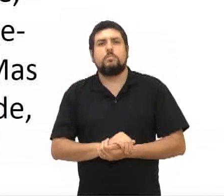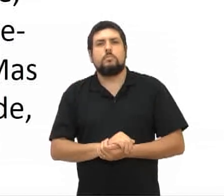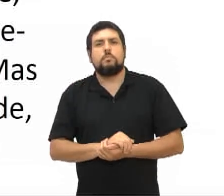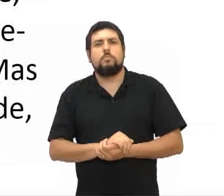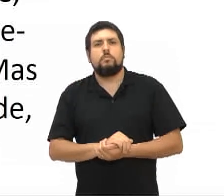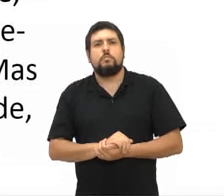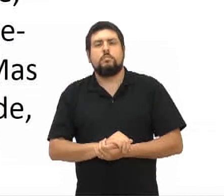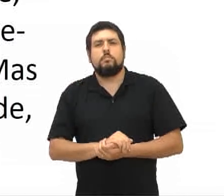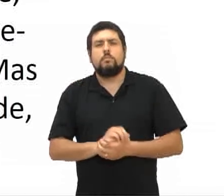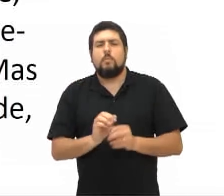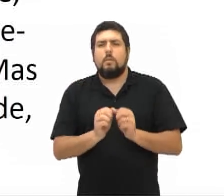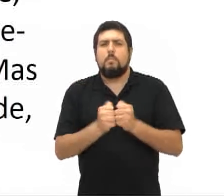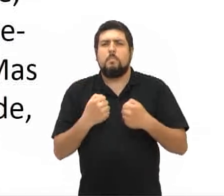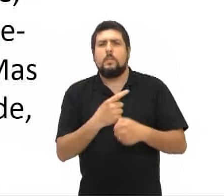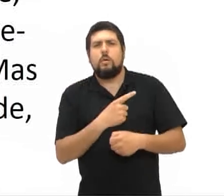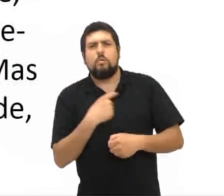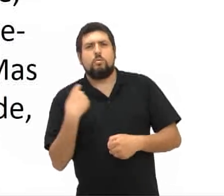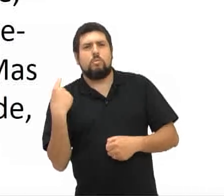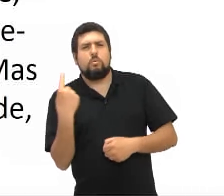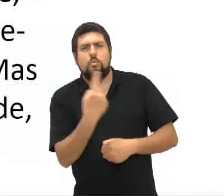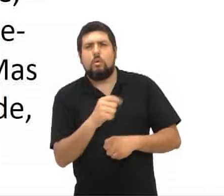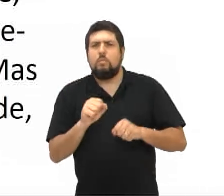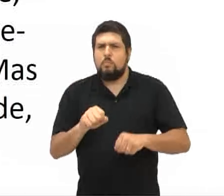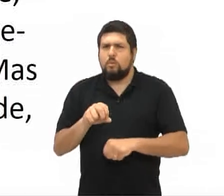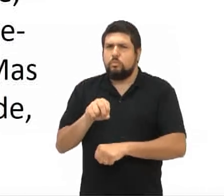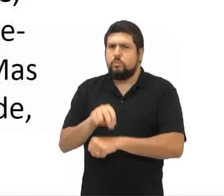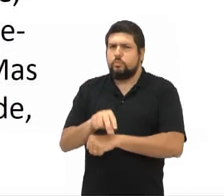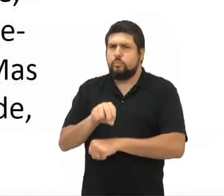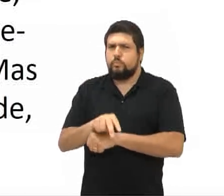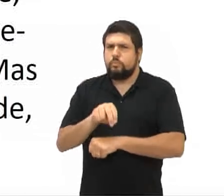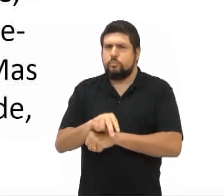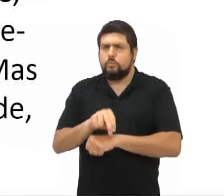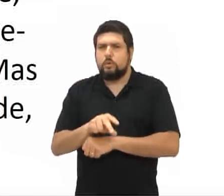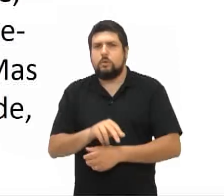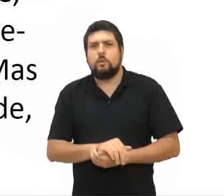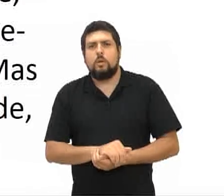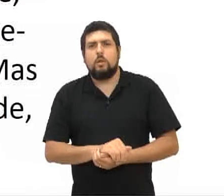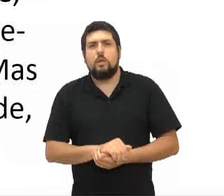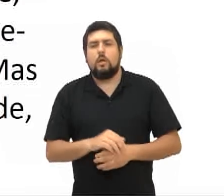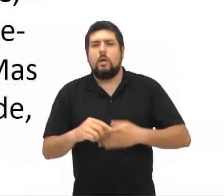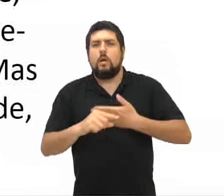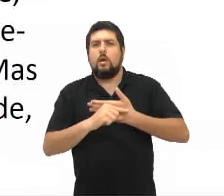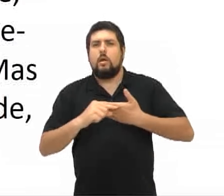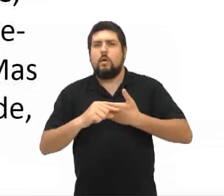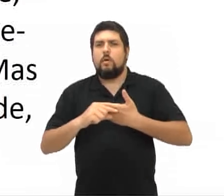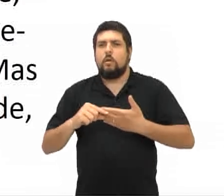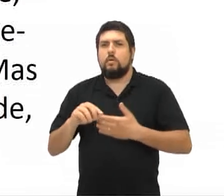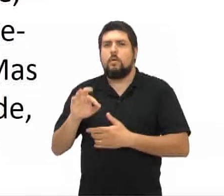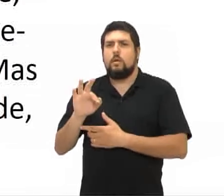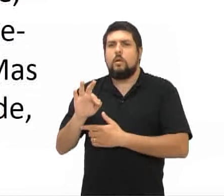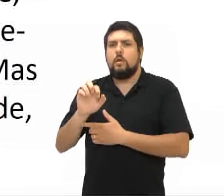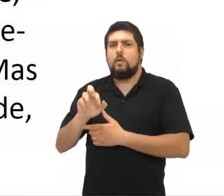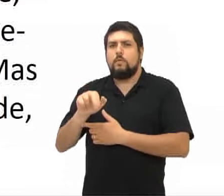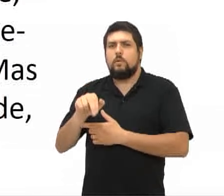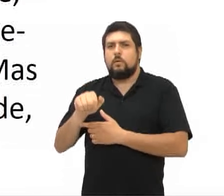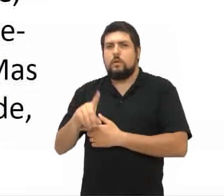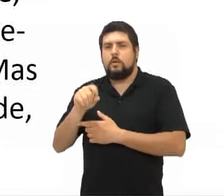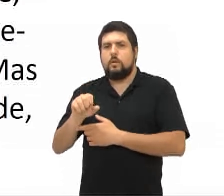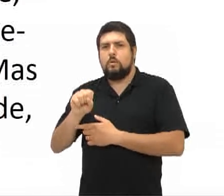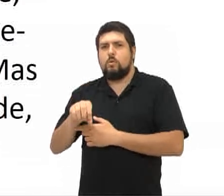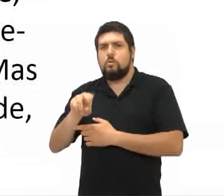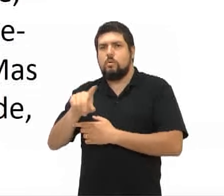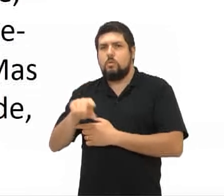de cada dia pode estar envenenado. A autora é a Fernanda de Souza Fagundes. Já vou falar dela para